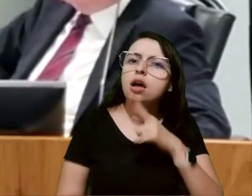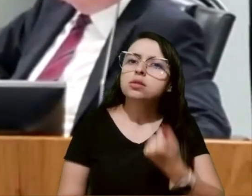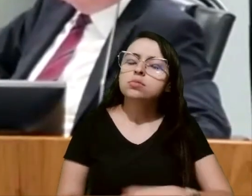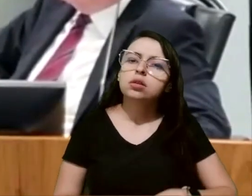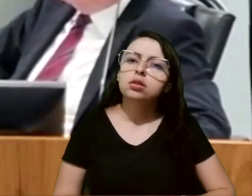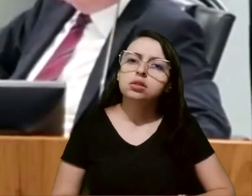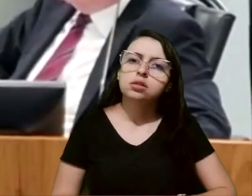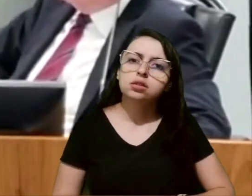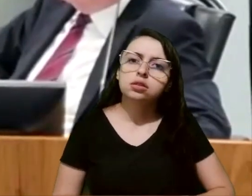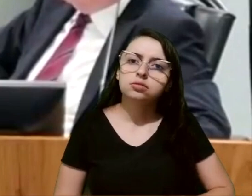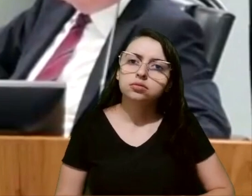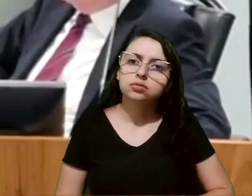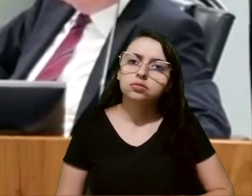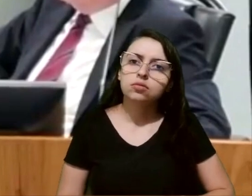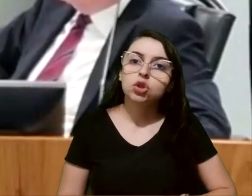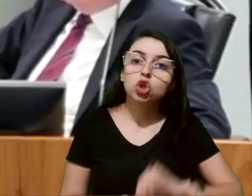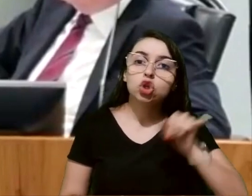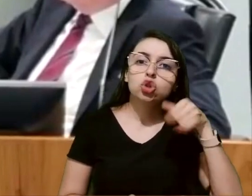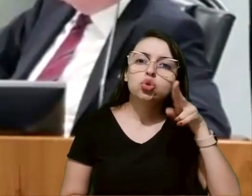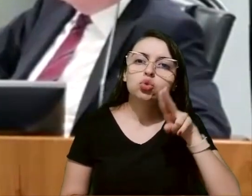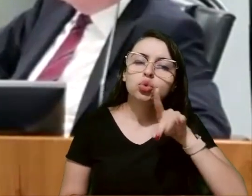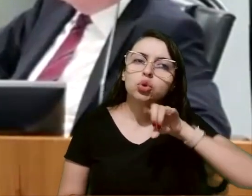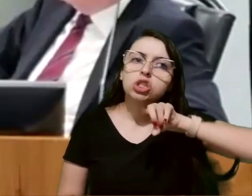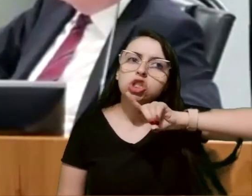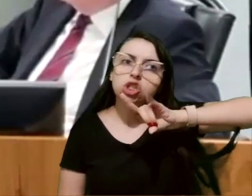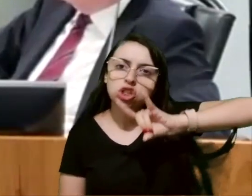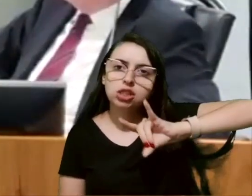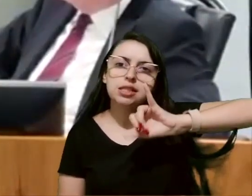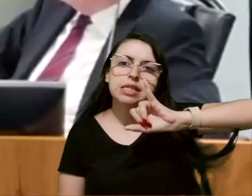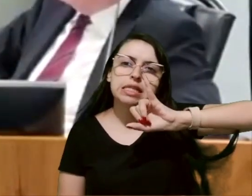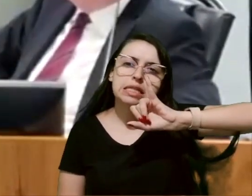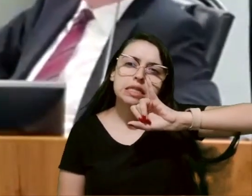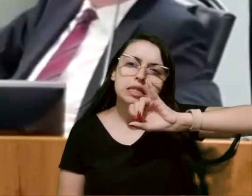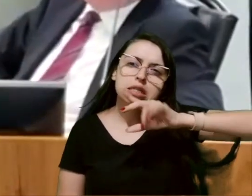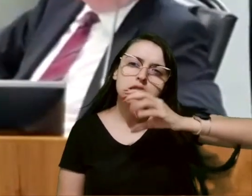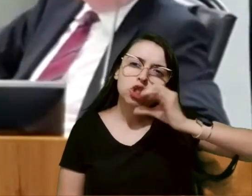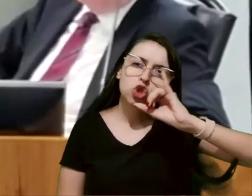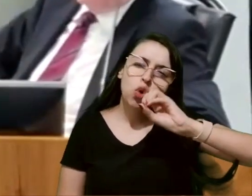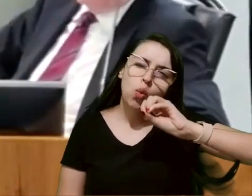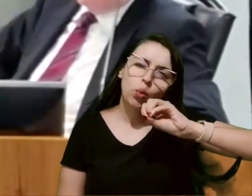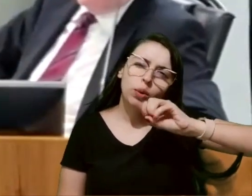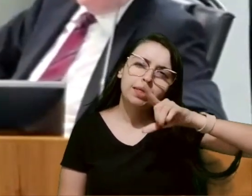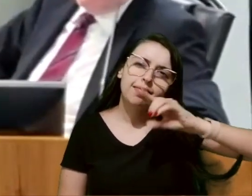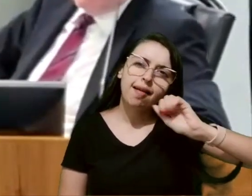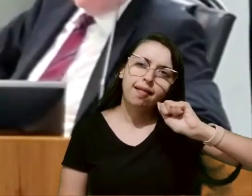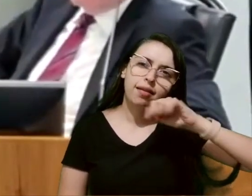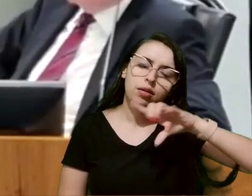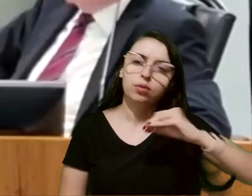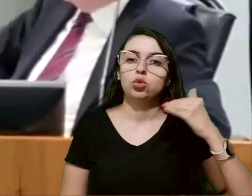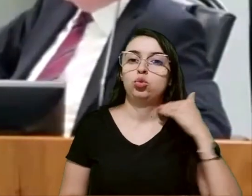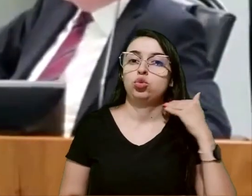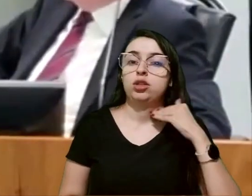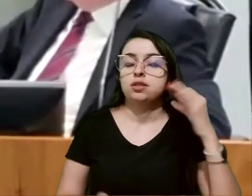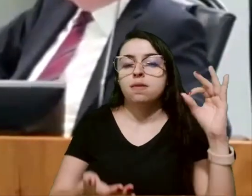deram? Um mecanismo que existe até hoje que chama Judicial Guideline. Então, o juiz,